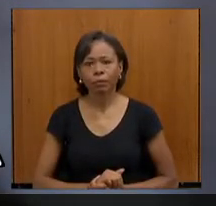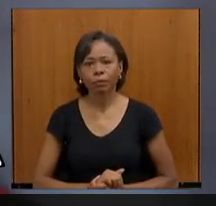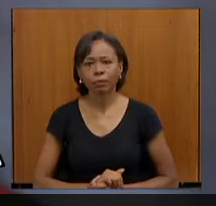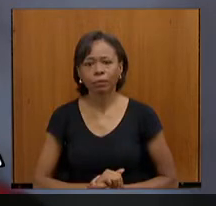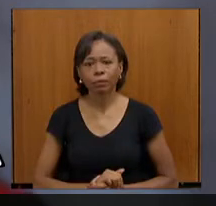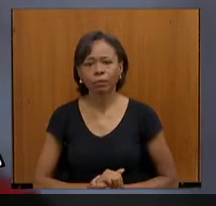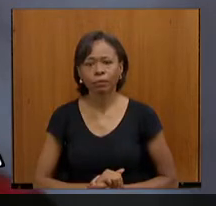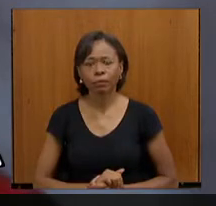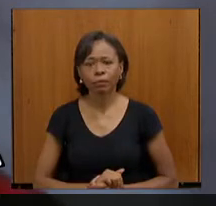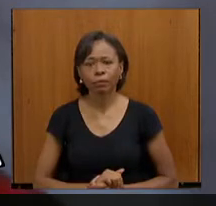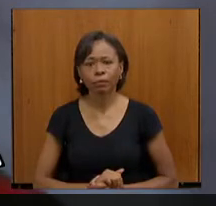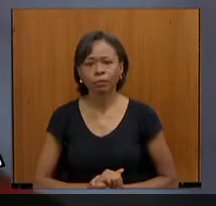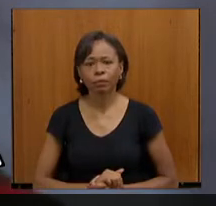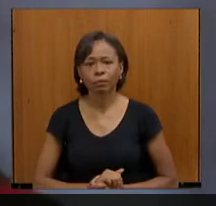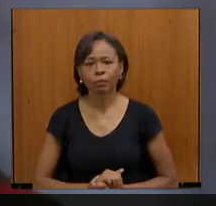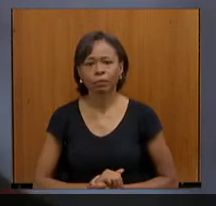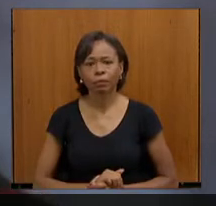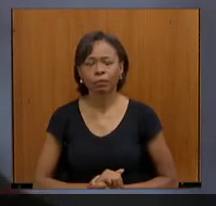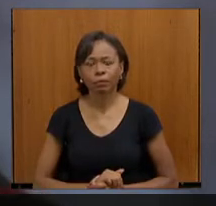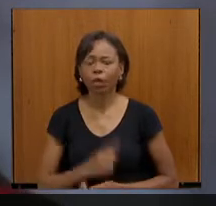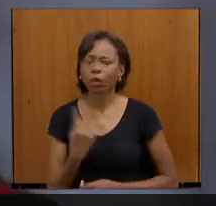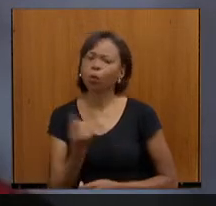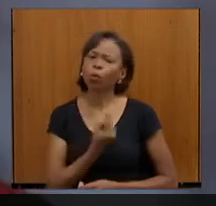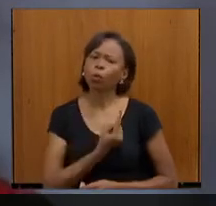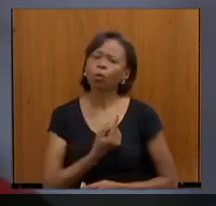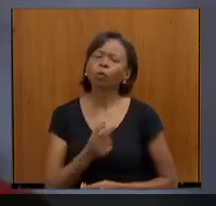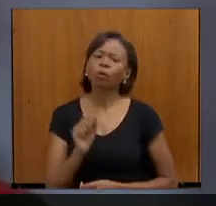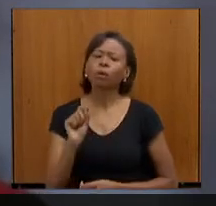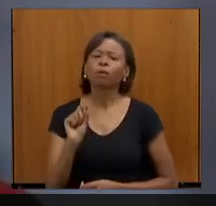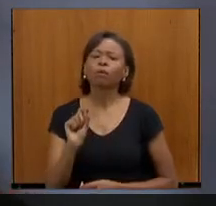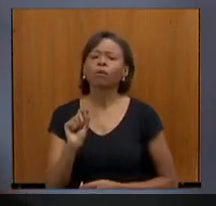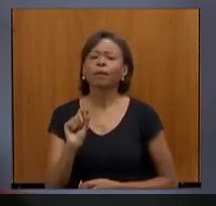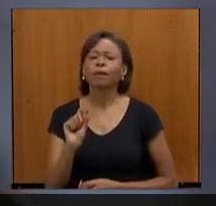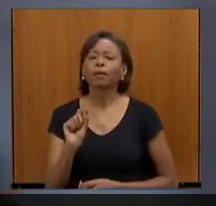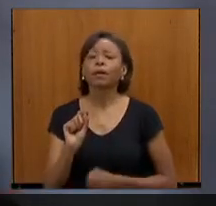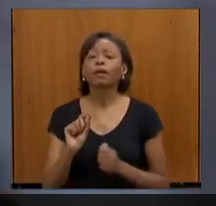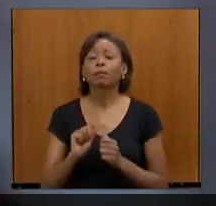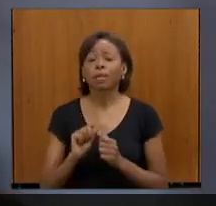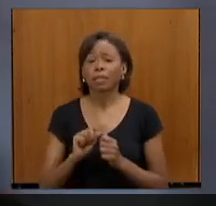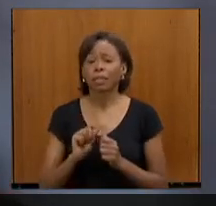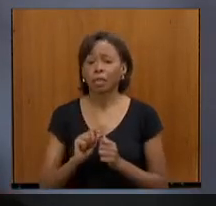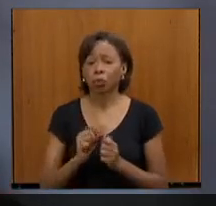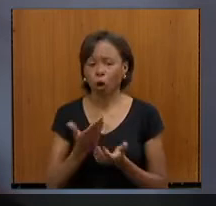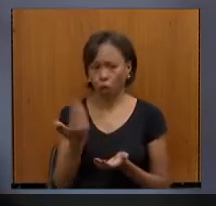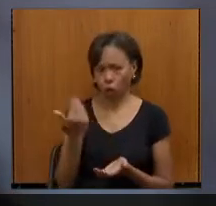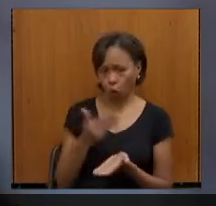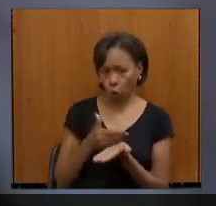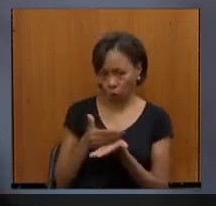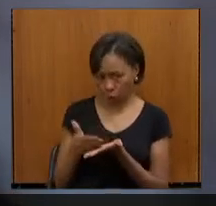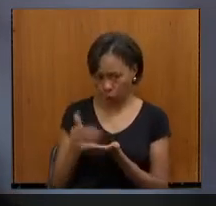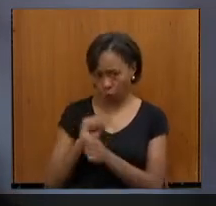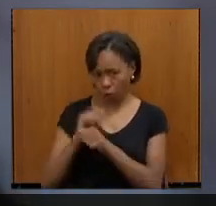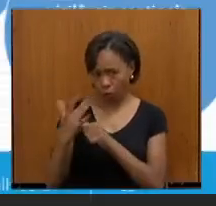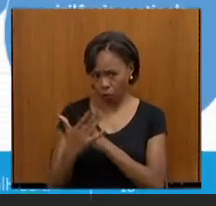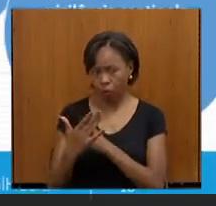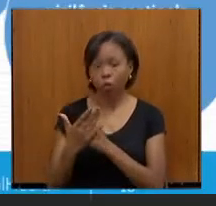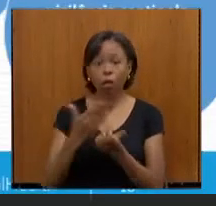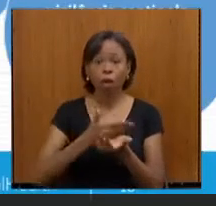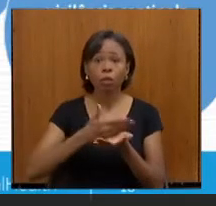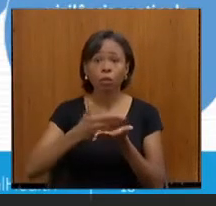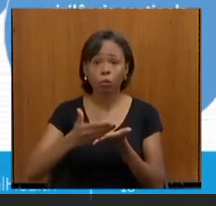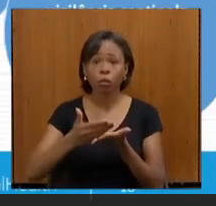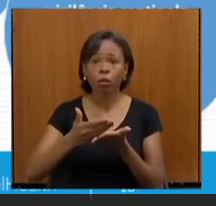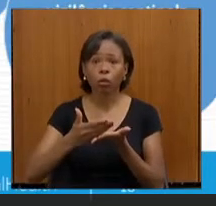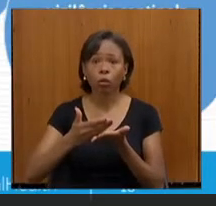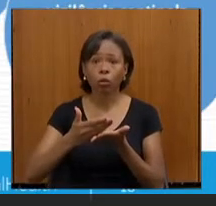fazendo, desde o momento que começou a pandemia? Nós criamos e estão em português, de